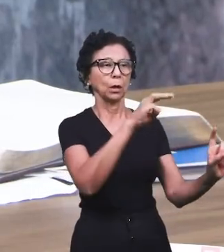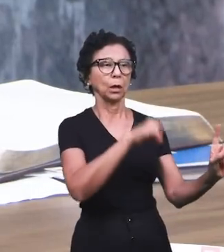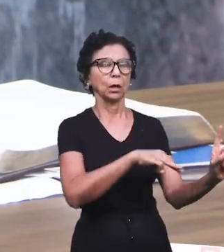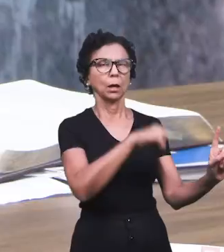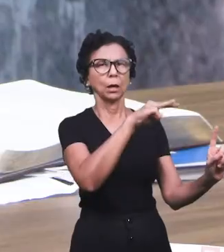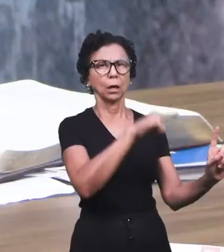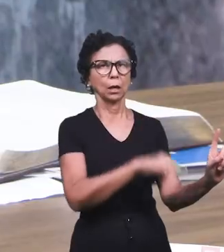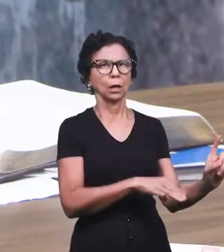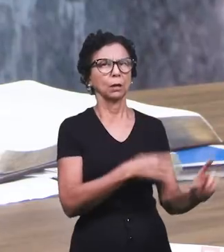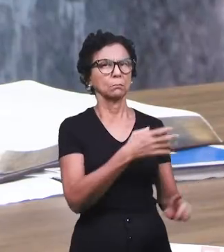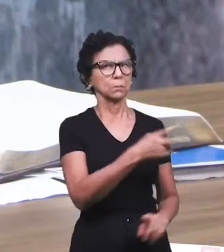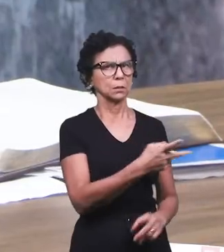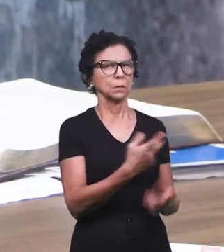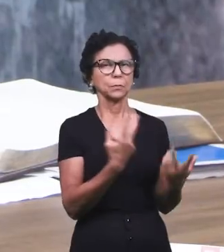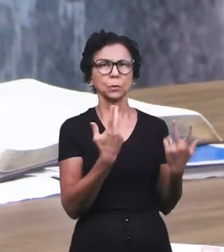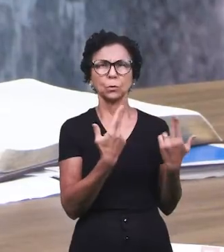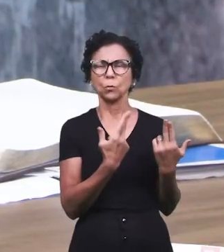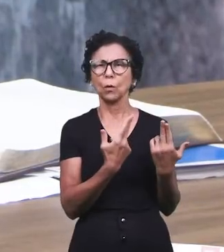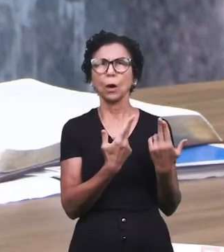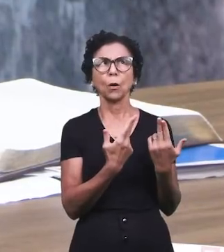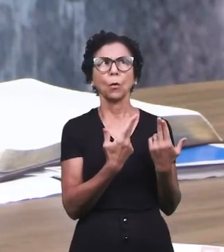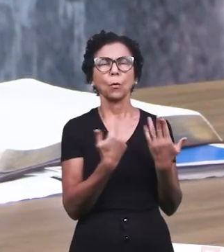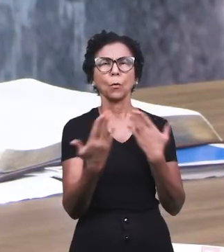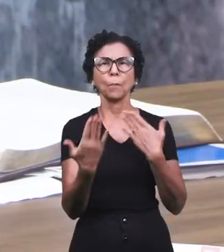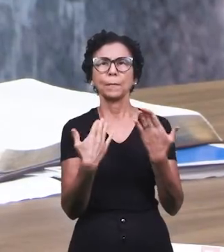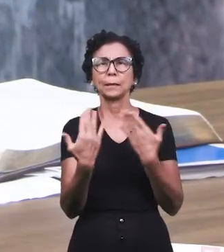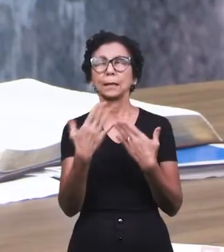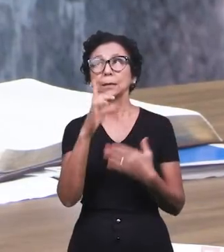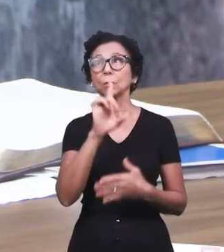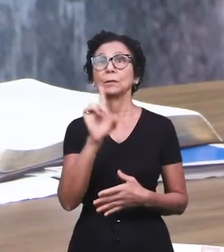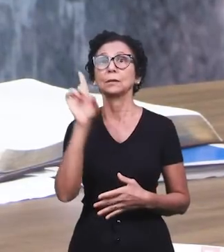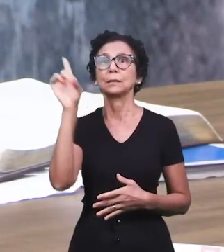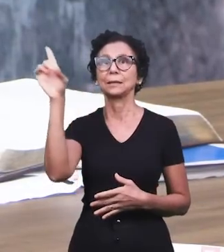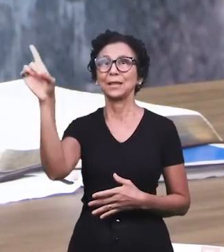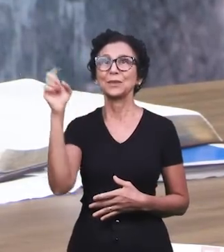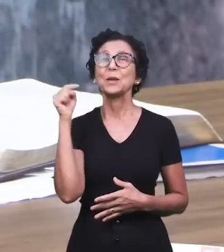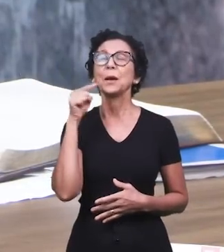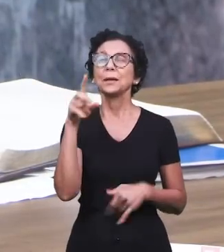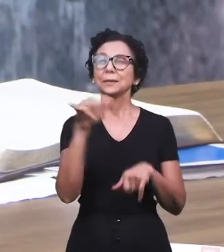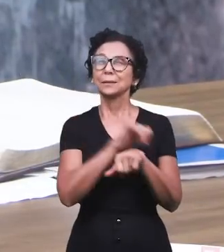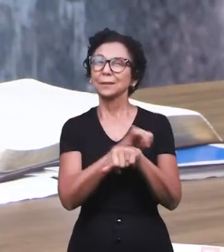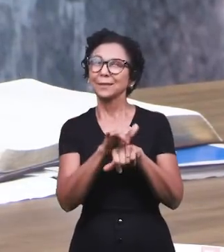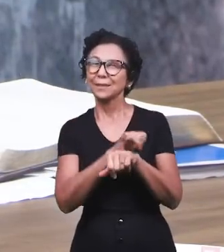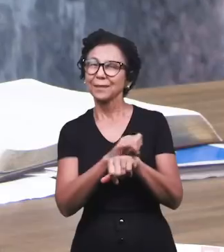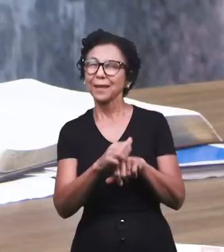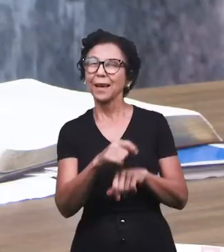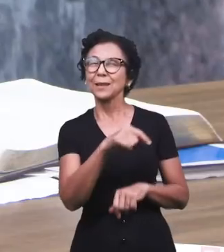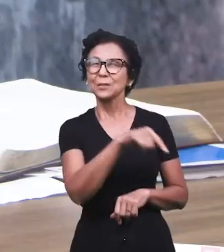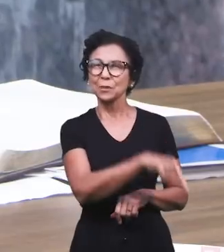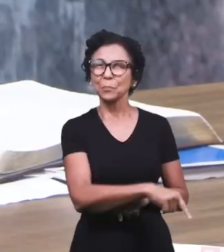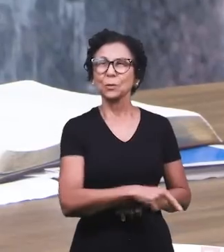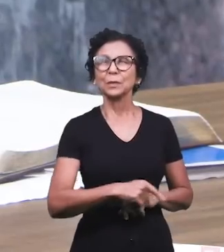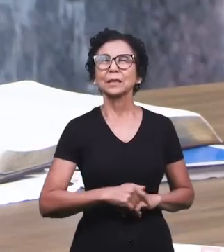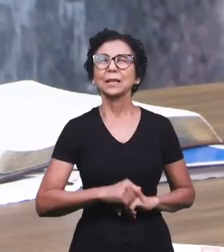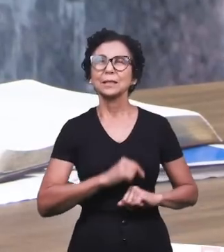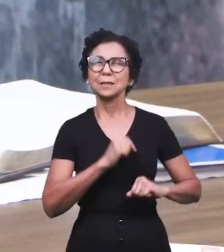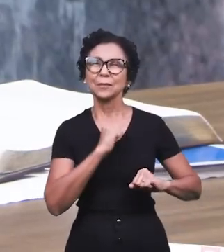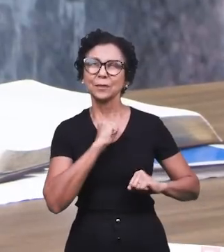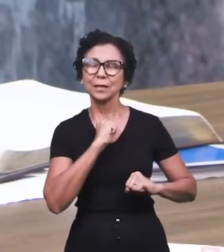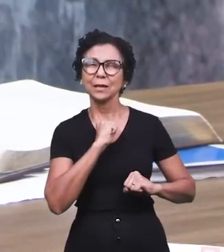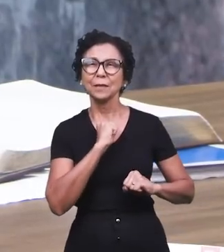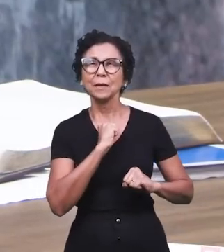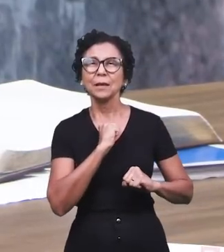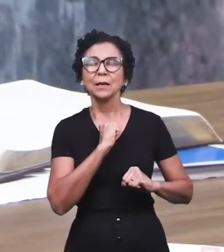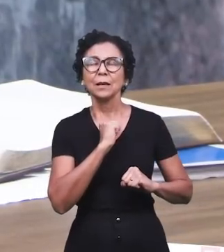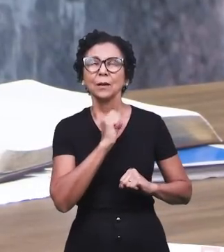ser adorado como Deus era algo estratégico, porque fortalecia o poder imperial. E aí